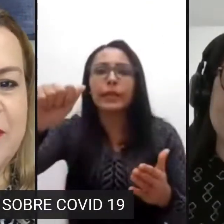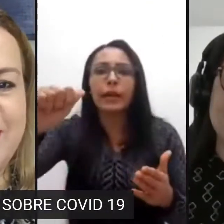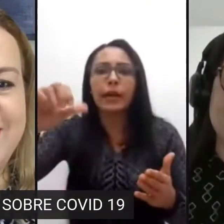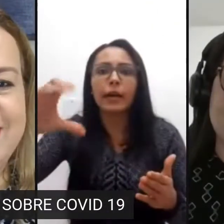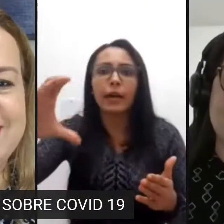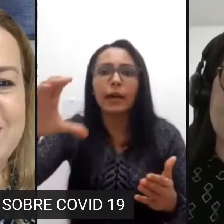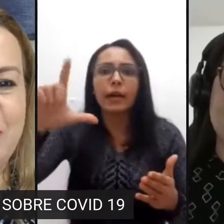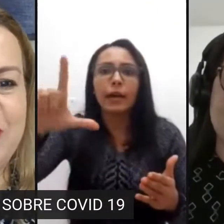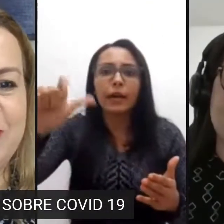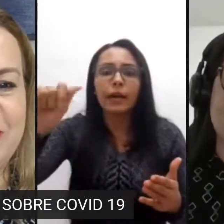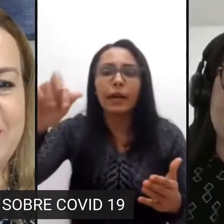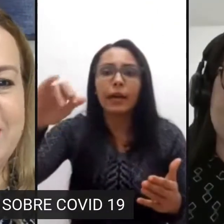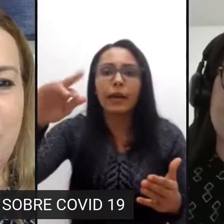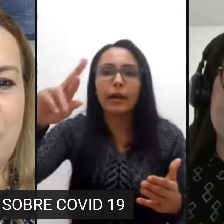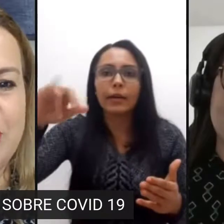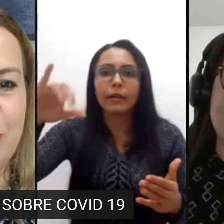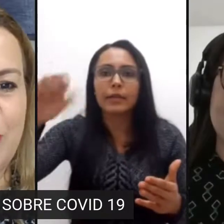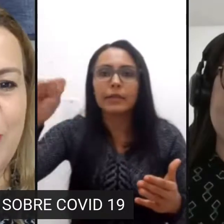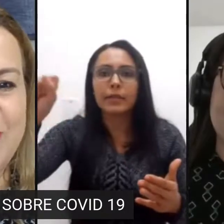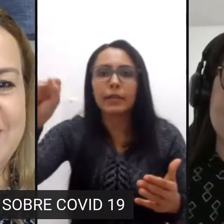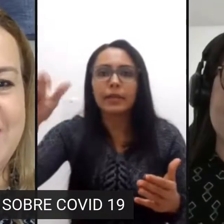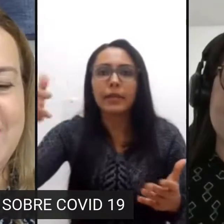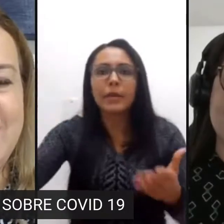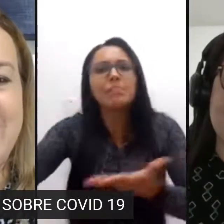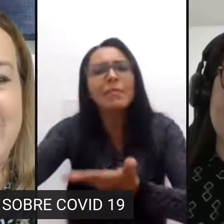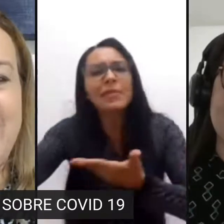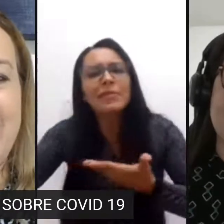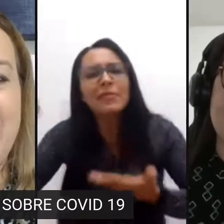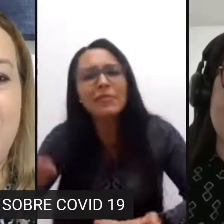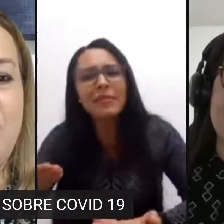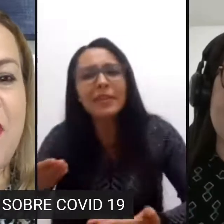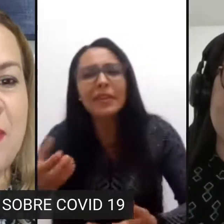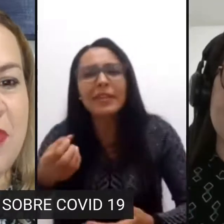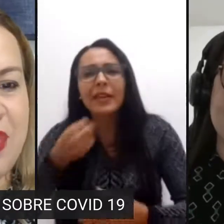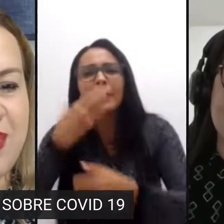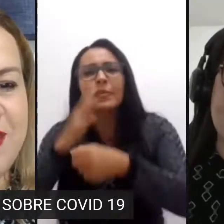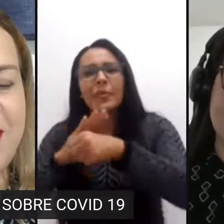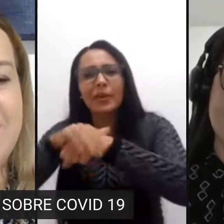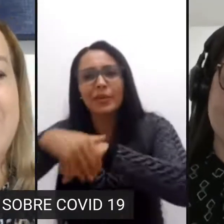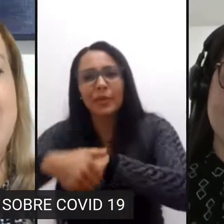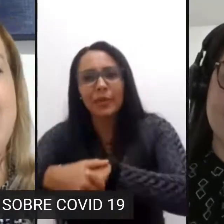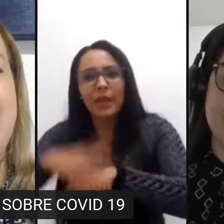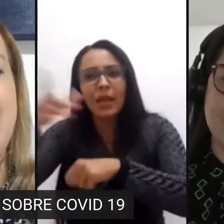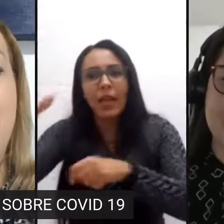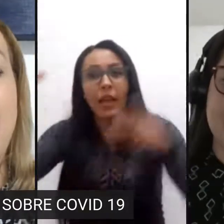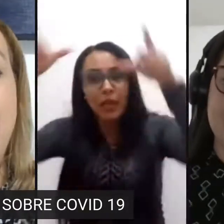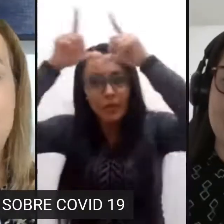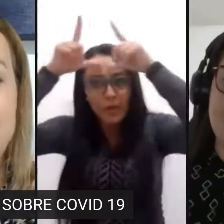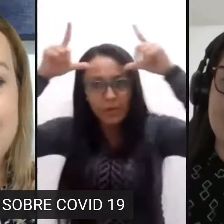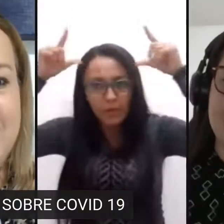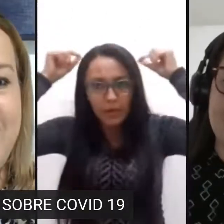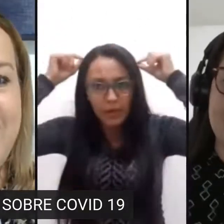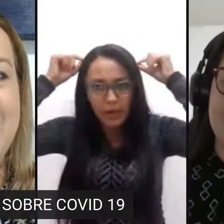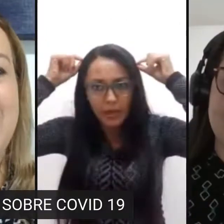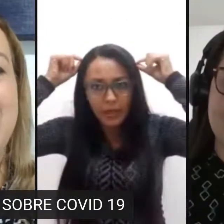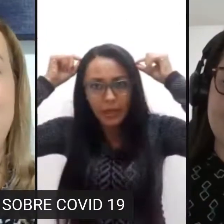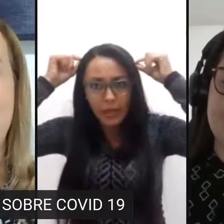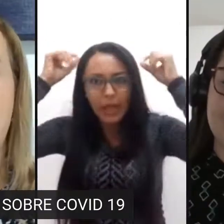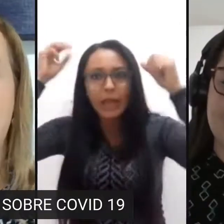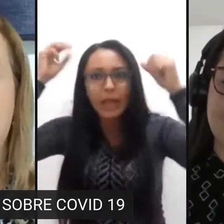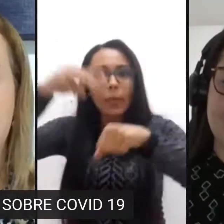Clarissa Oliveira, seja bem-vinda, boa noite. Ela é enfermeira, mestre,